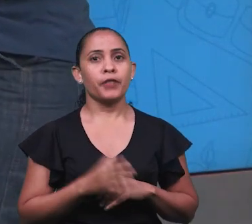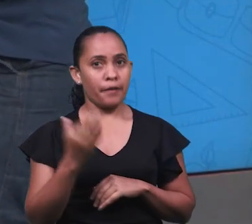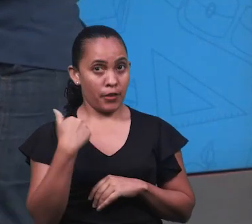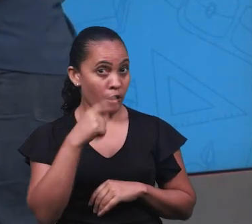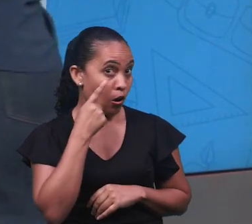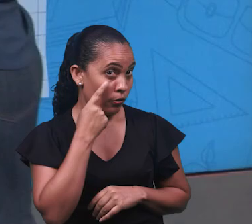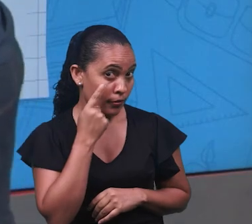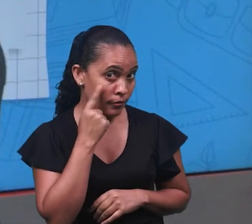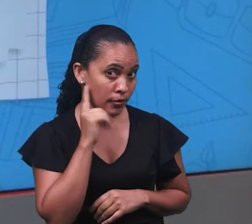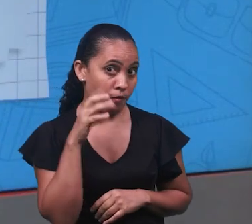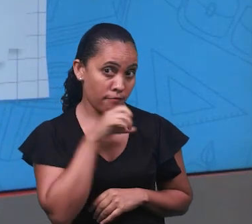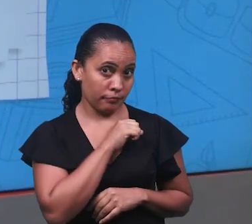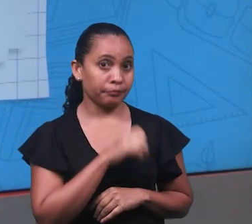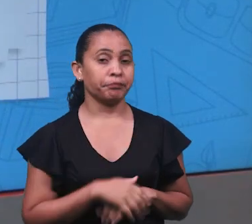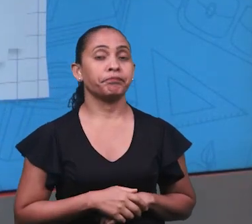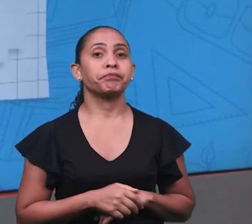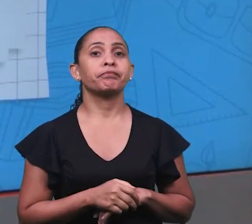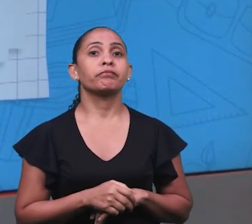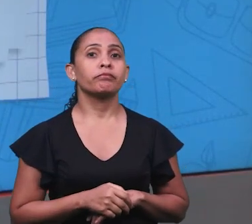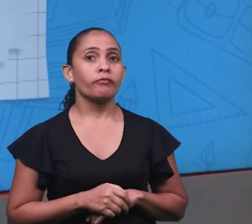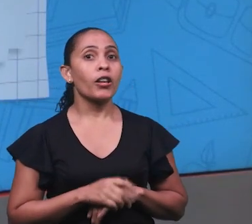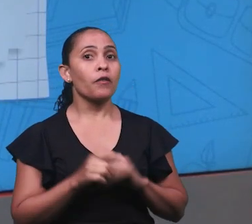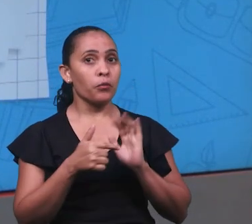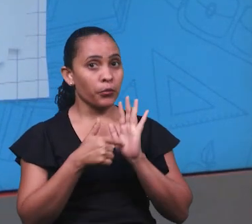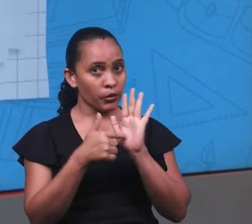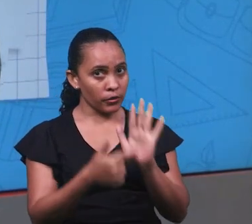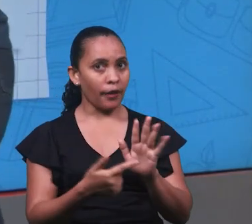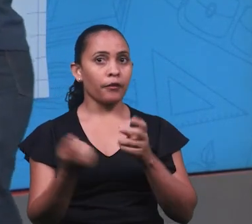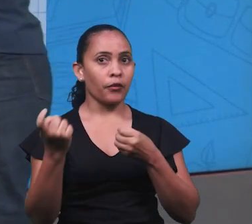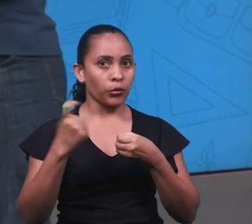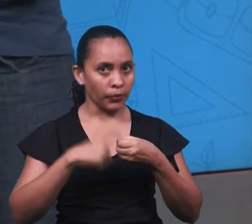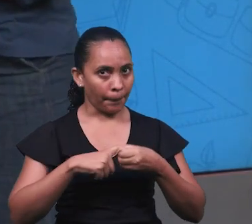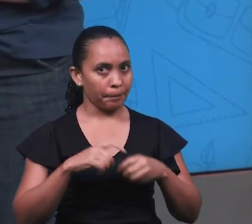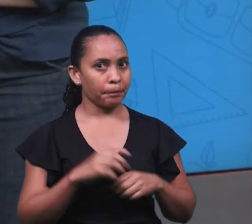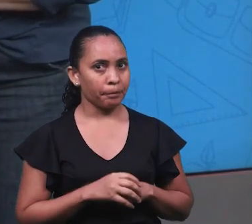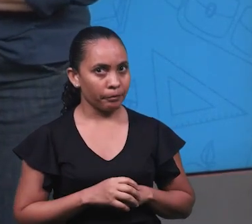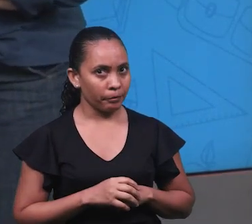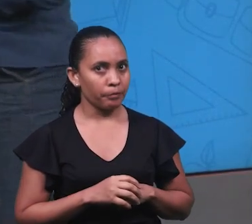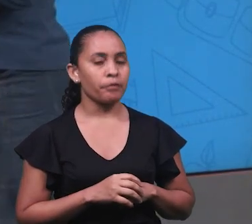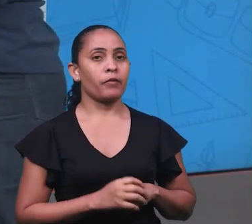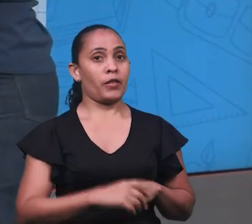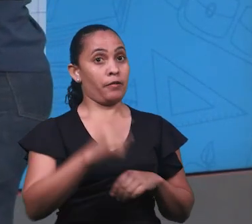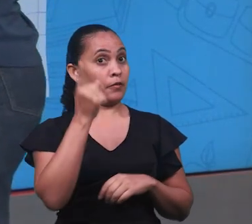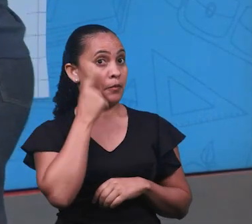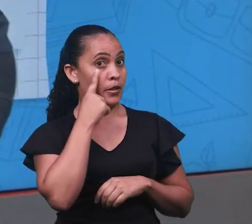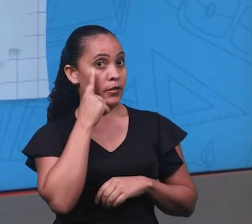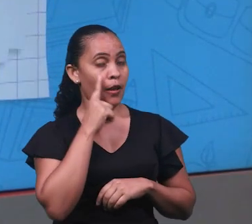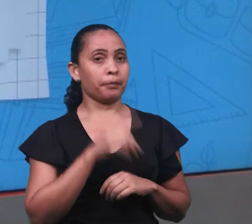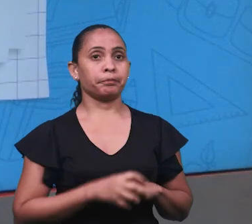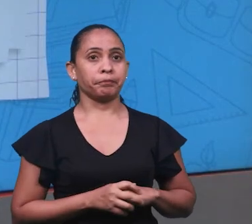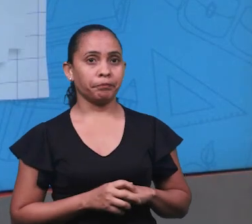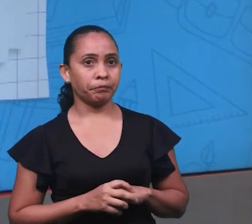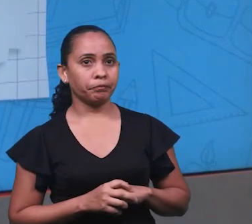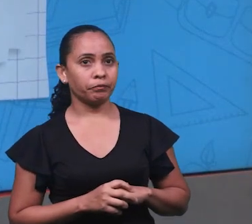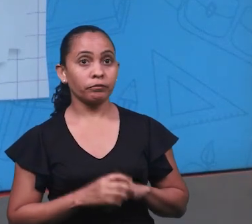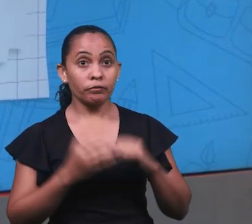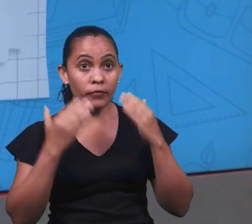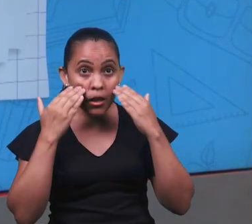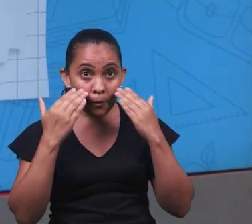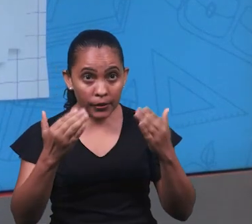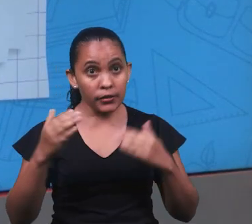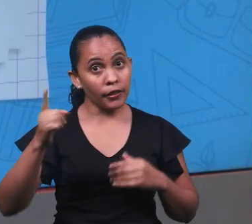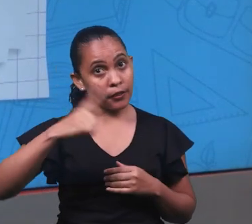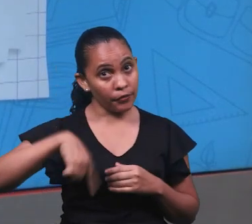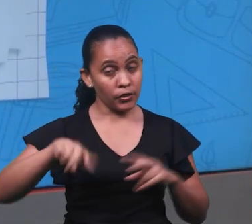presta bastante atenção e eu vou ponto a ponto, se eu tiver que voltar, eu vou voltar. Então, você vai imaginar o seguinte, foi apresentado a você o